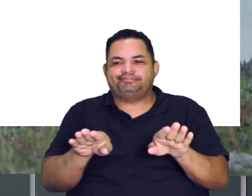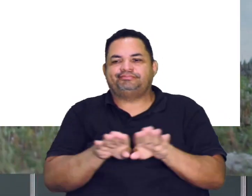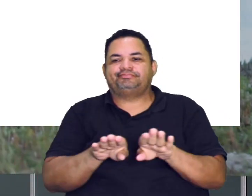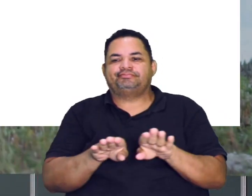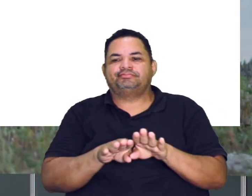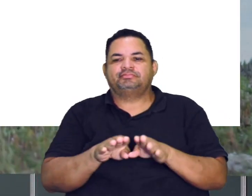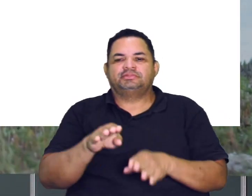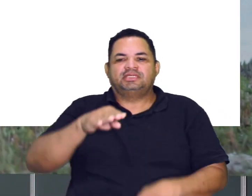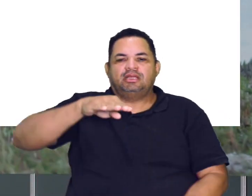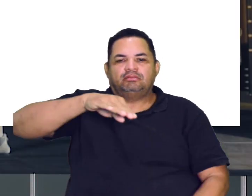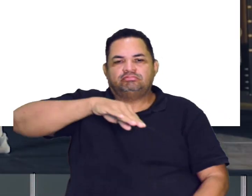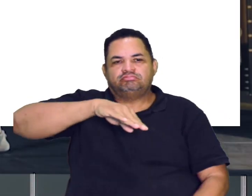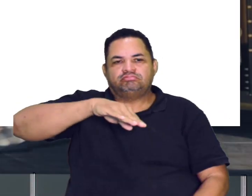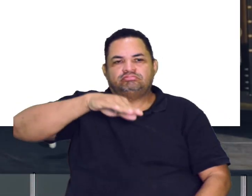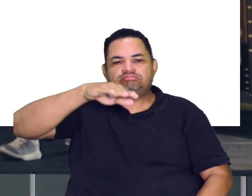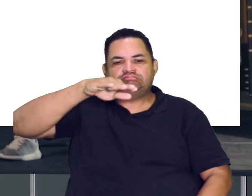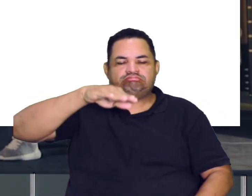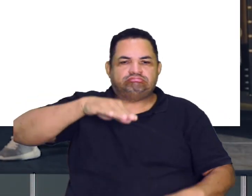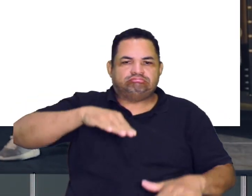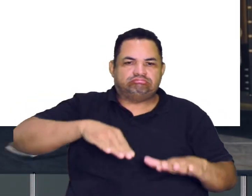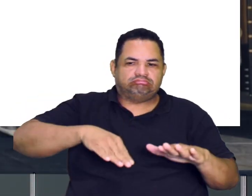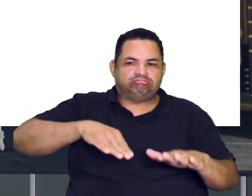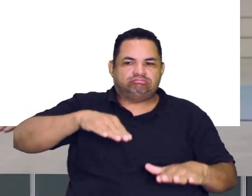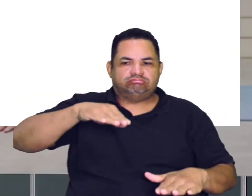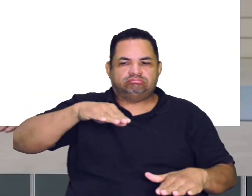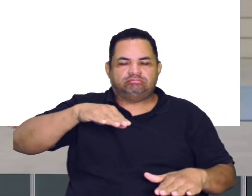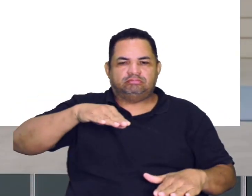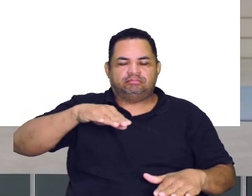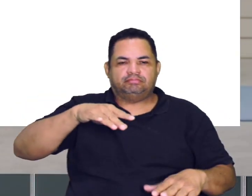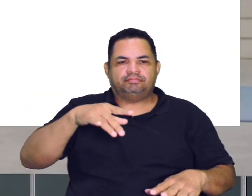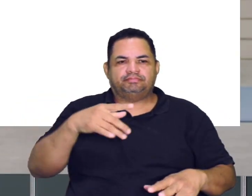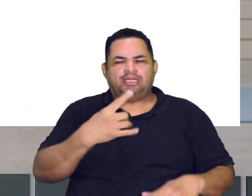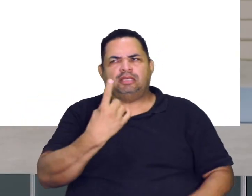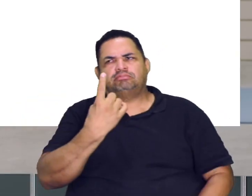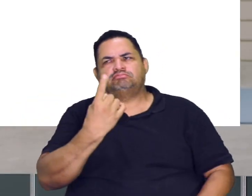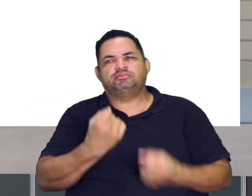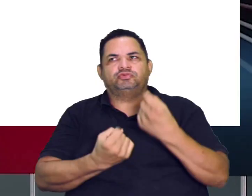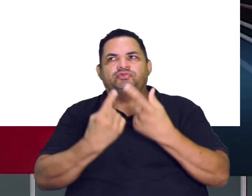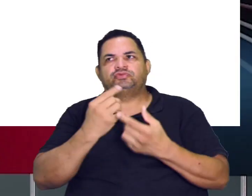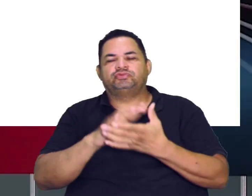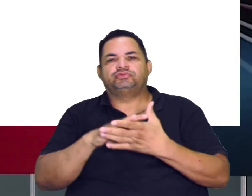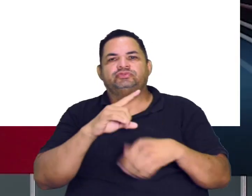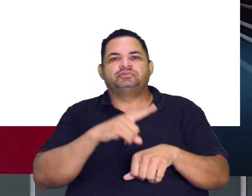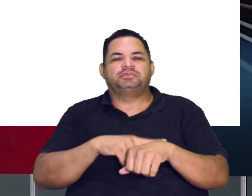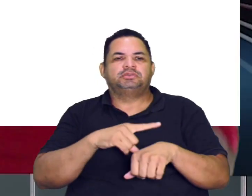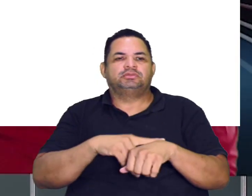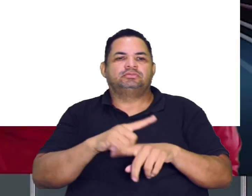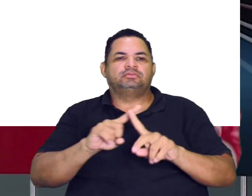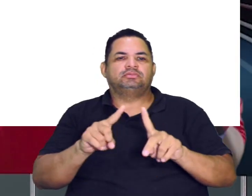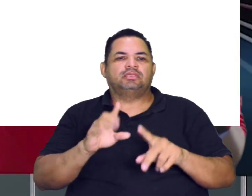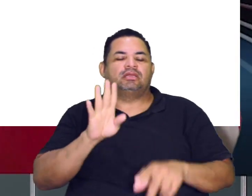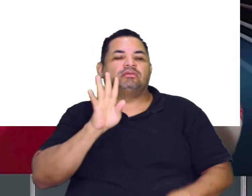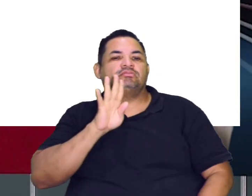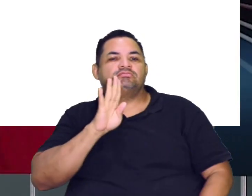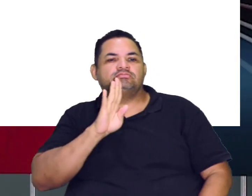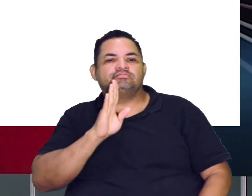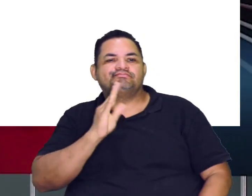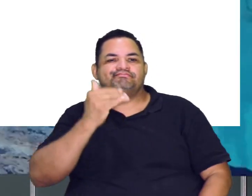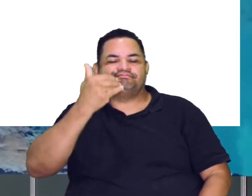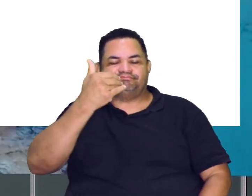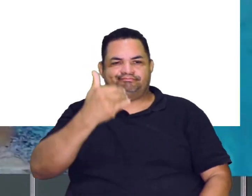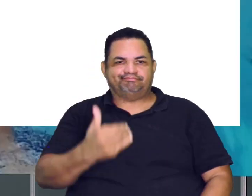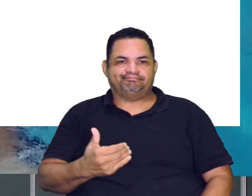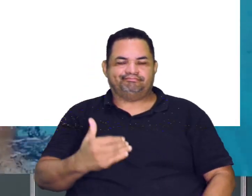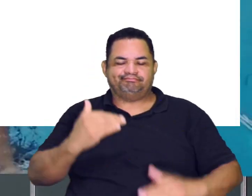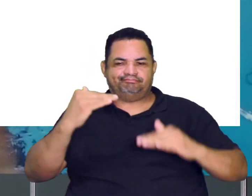perceber que há um desnível. Tá, mas eu fiquei assim, prof, foi só alguns minutos, eu não costumo ficar assim. Legal, então tua postura